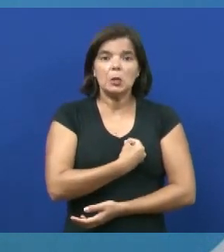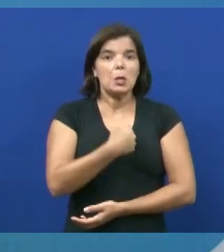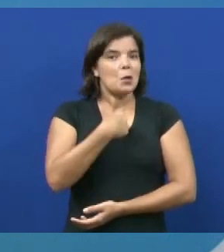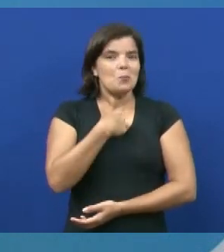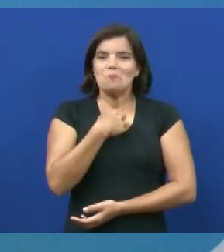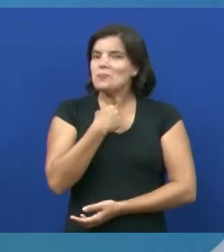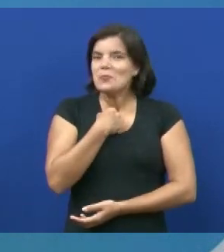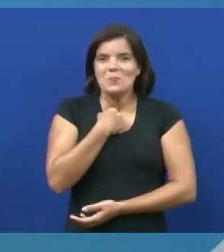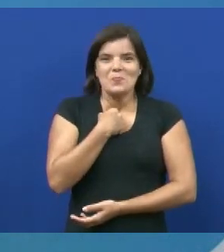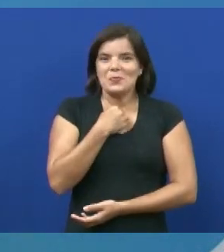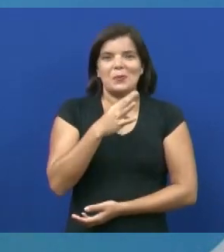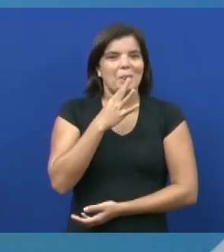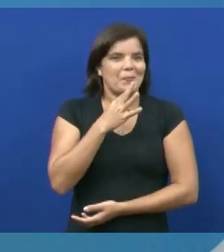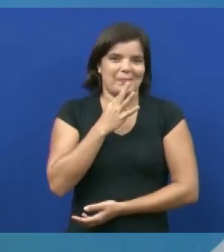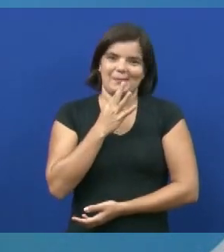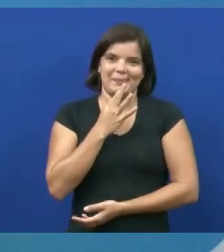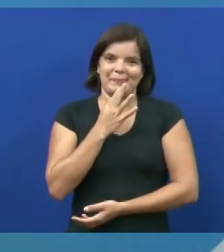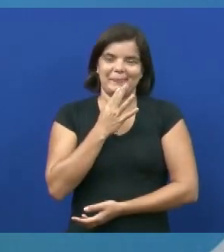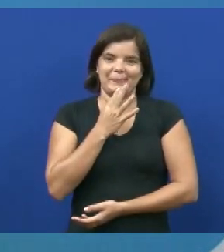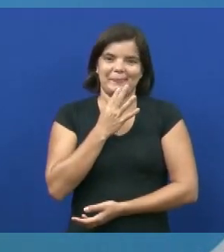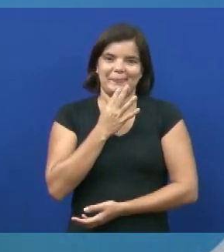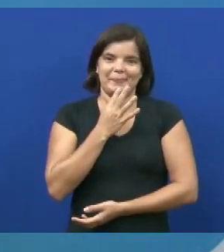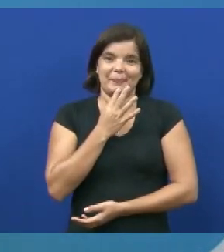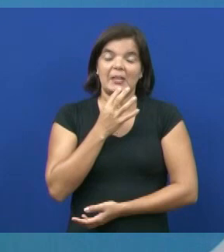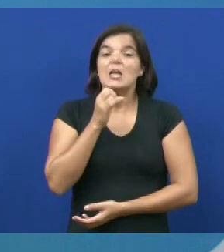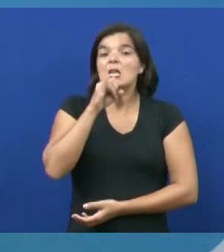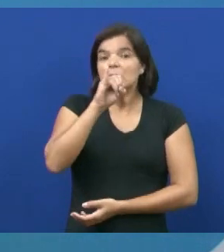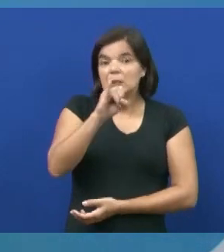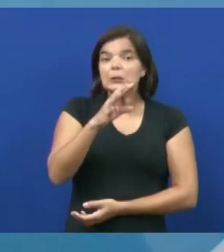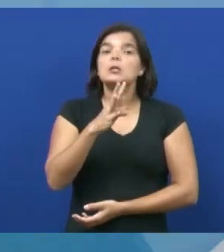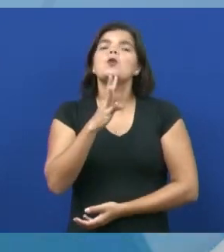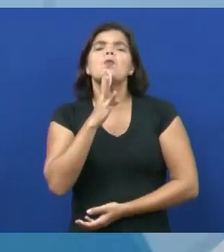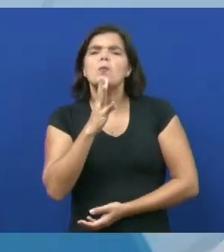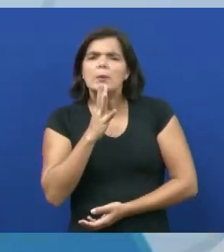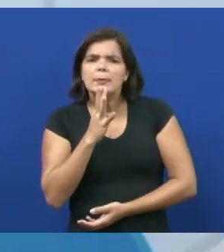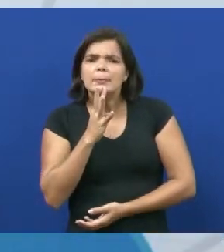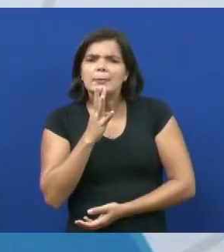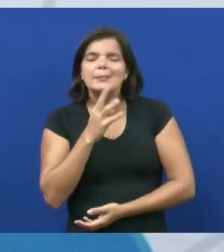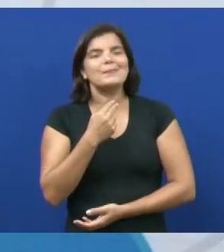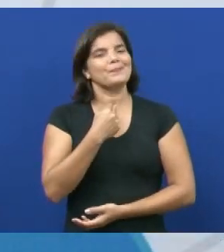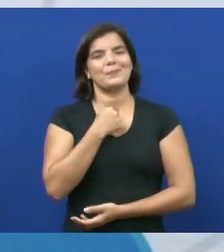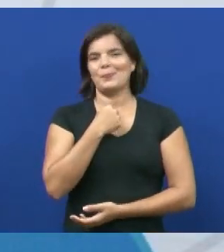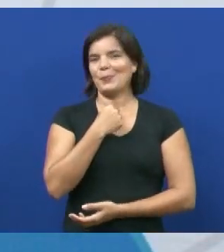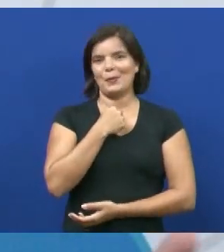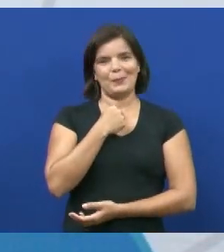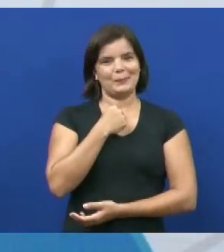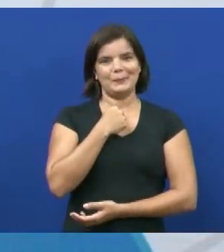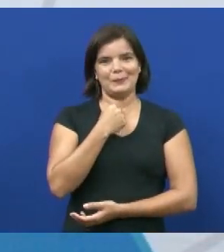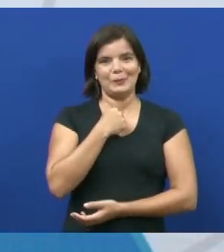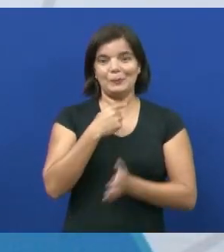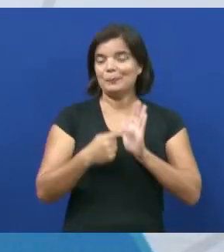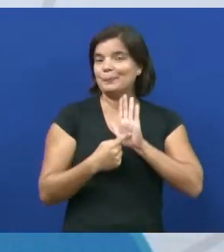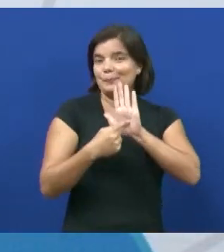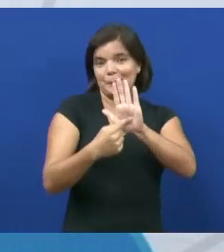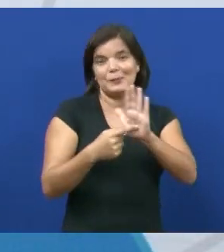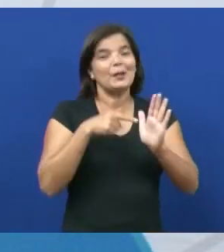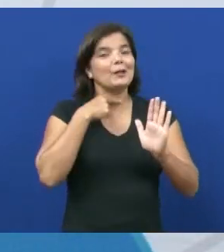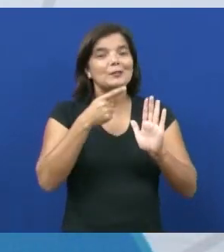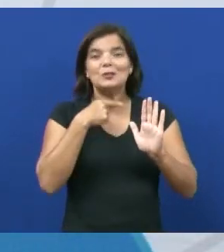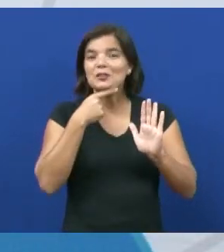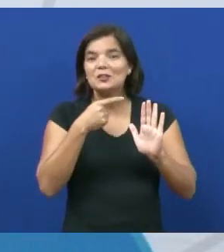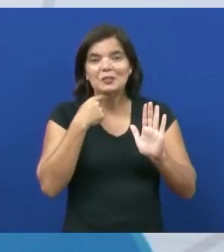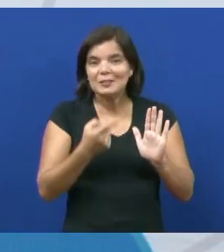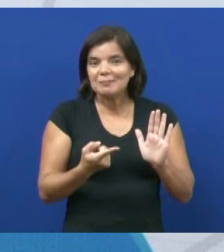não poderia conhecê-la. E se eu conhecesse, eu não poderia mostrar a ninguém,